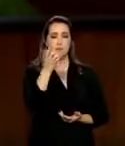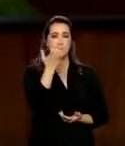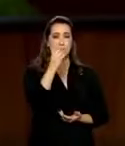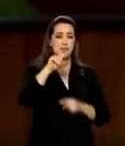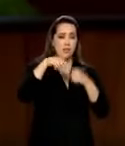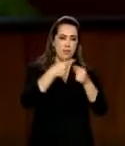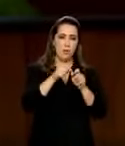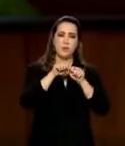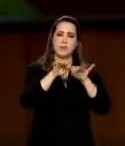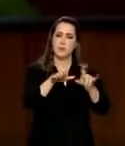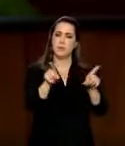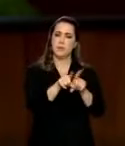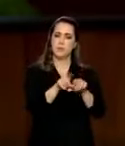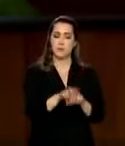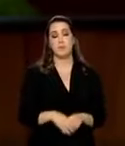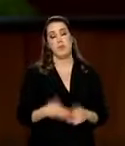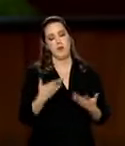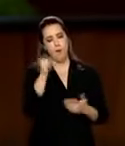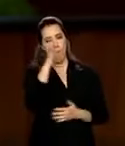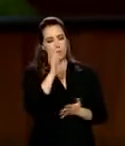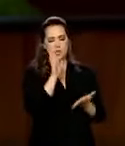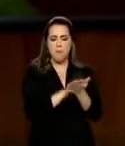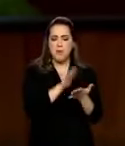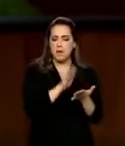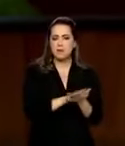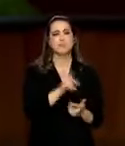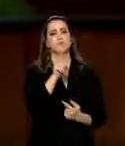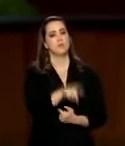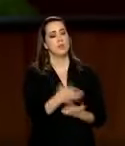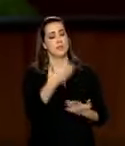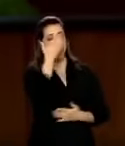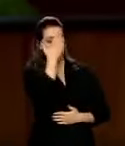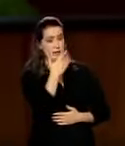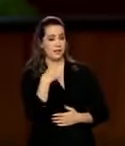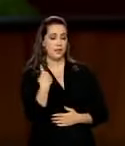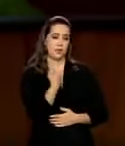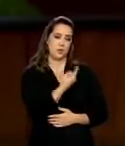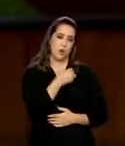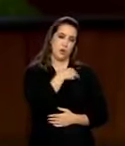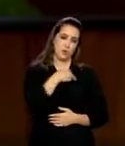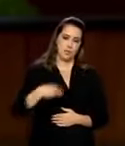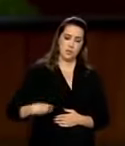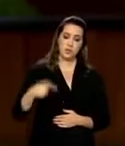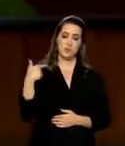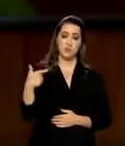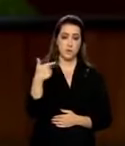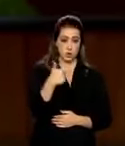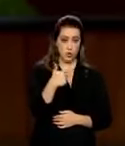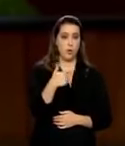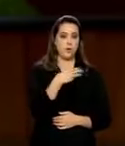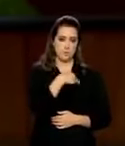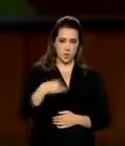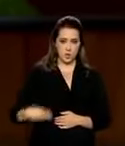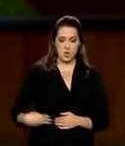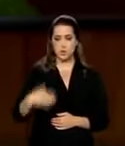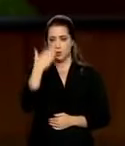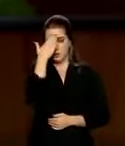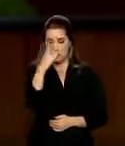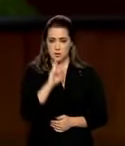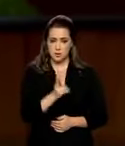está de parabéns, agradeço a minha equipe de atualmente 22 ministros, bem como os servidores públicos, que nos ajudado e muito a